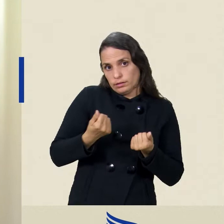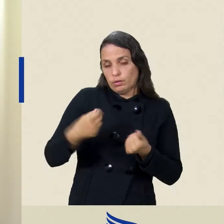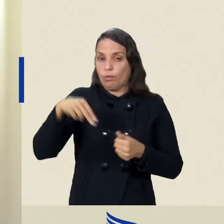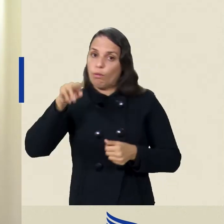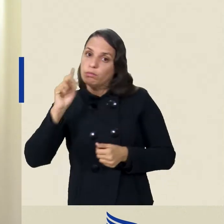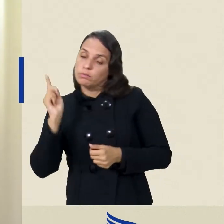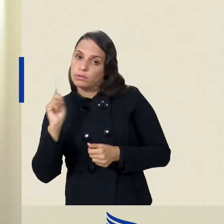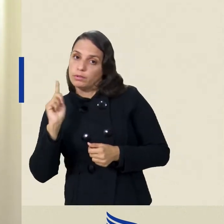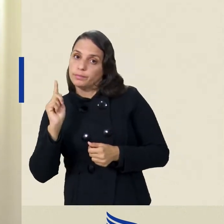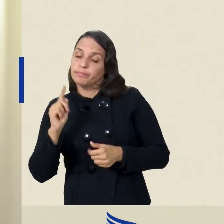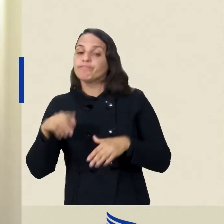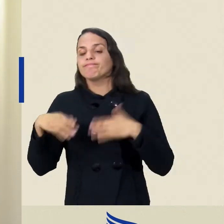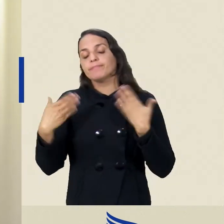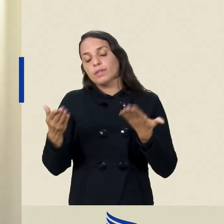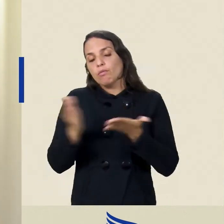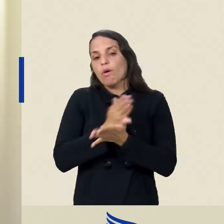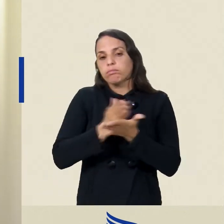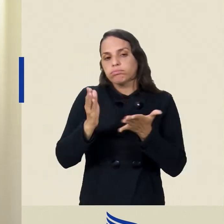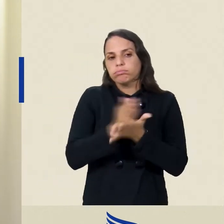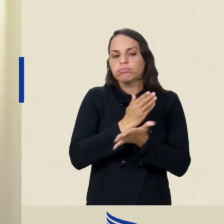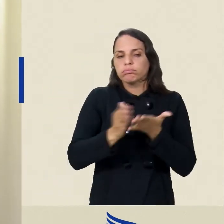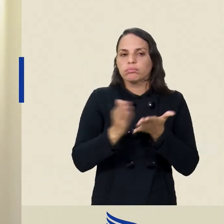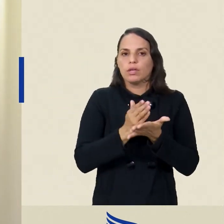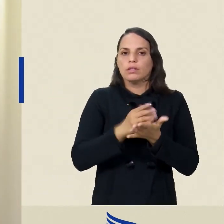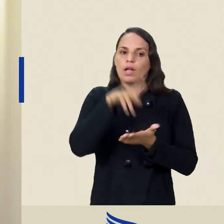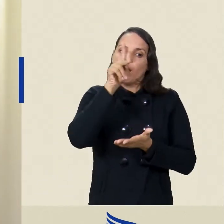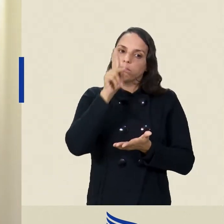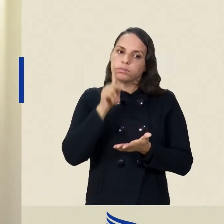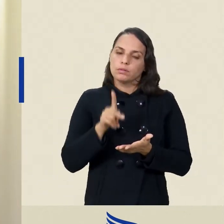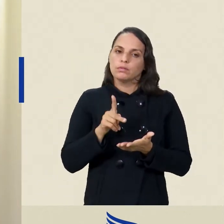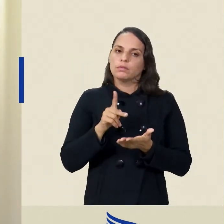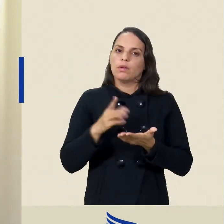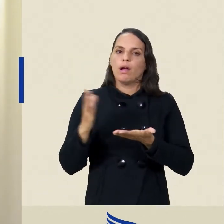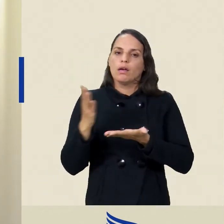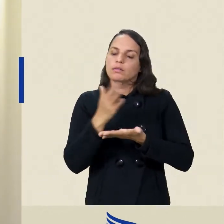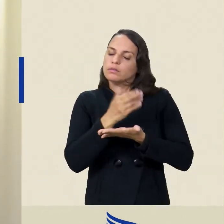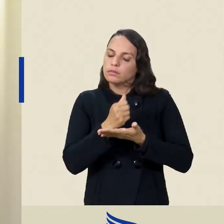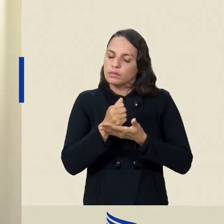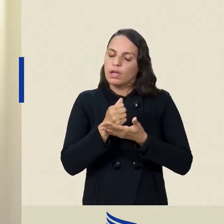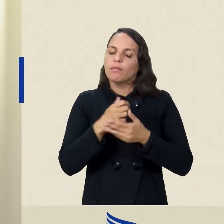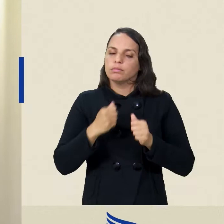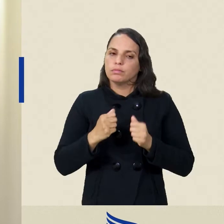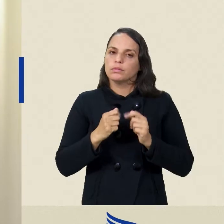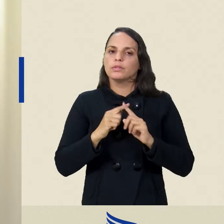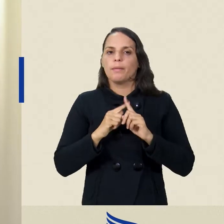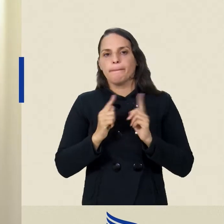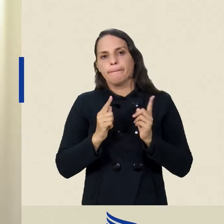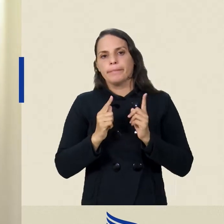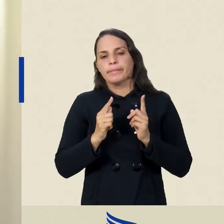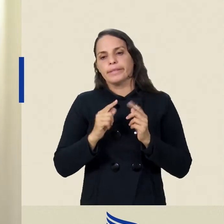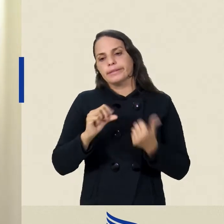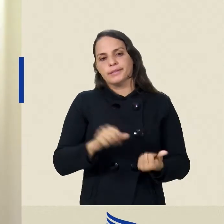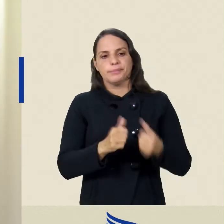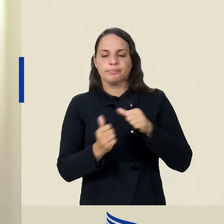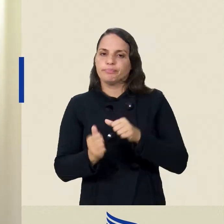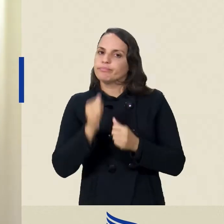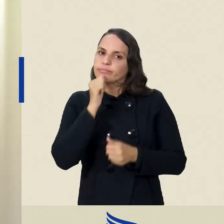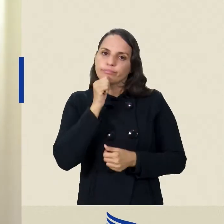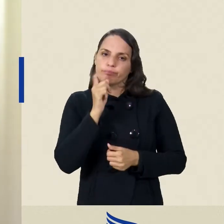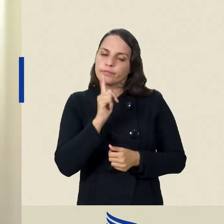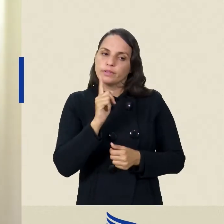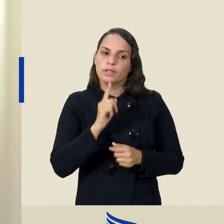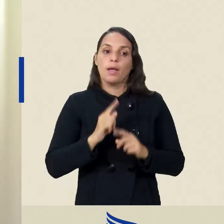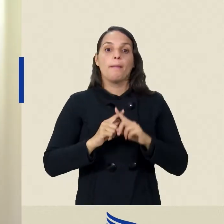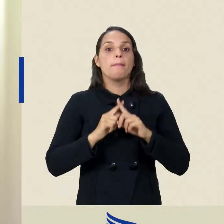há exceções pelas quais alguém poderá entrar no reino de Deus sem nascer da água,